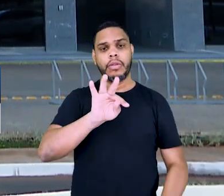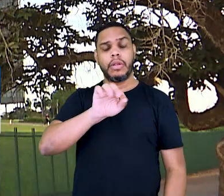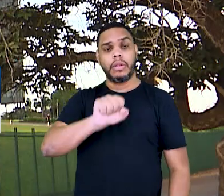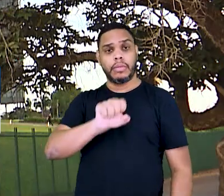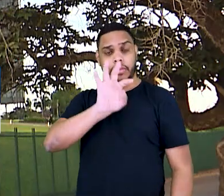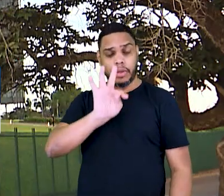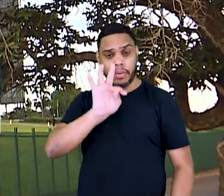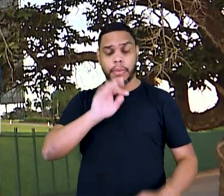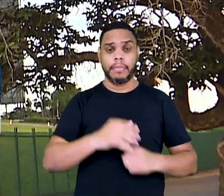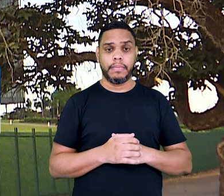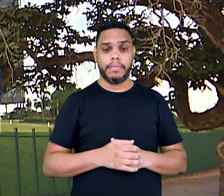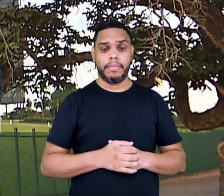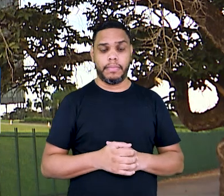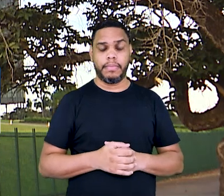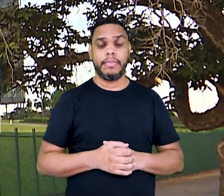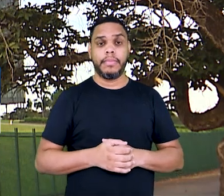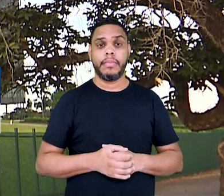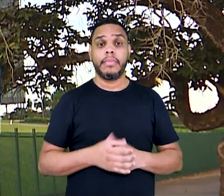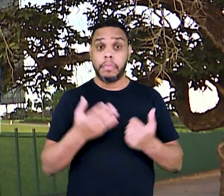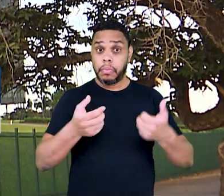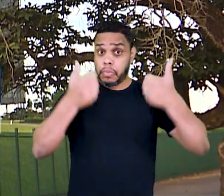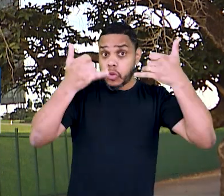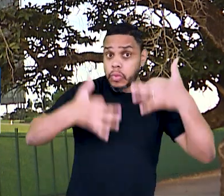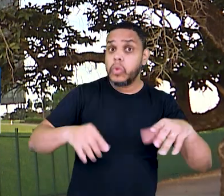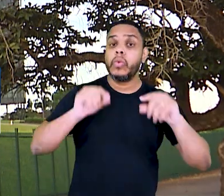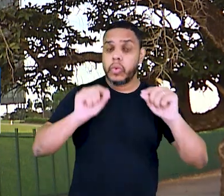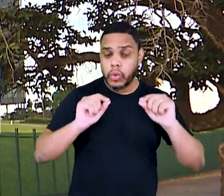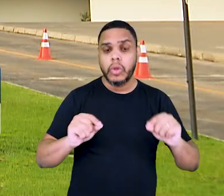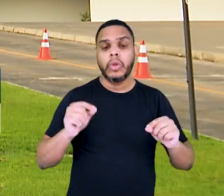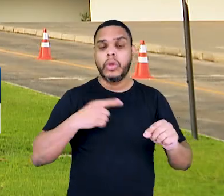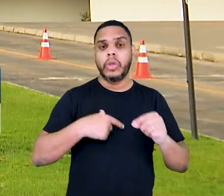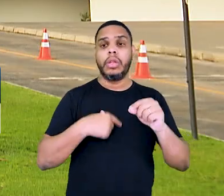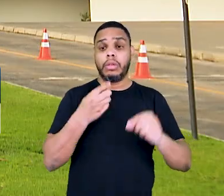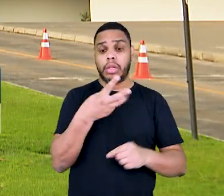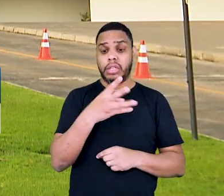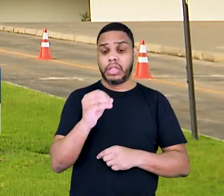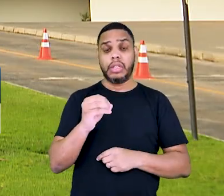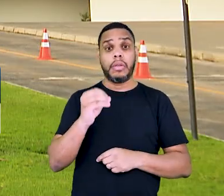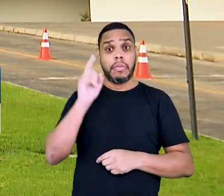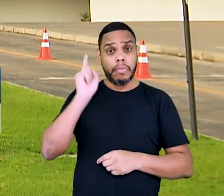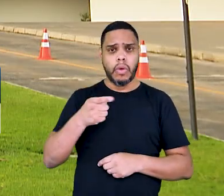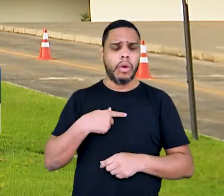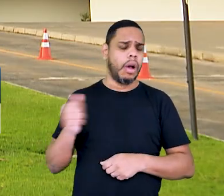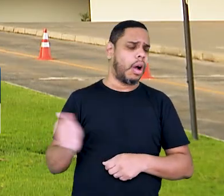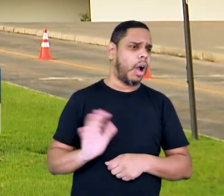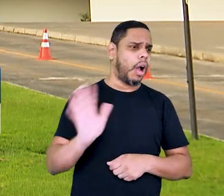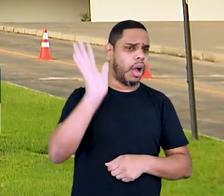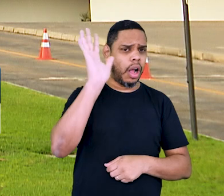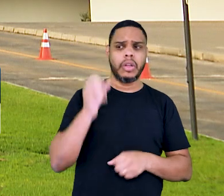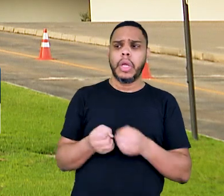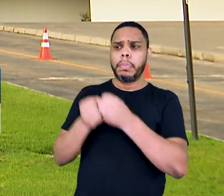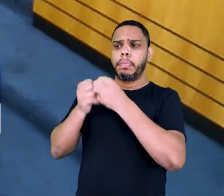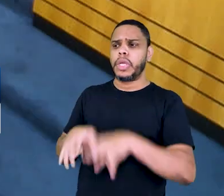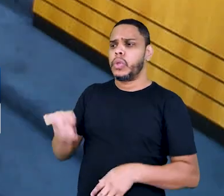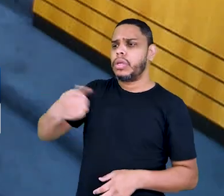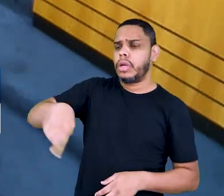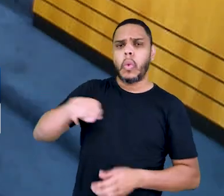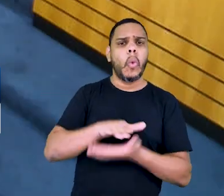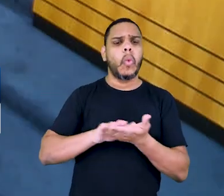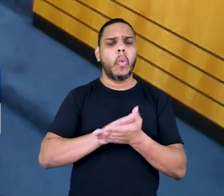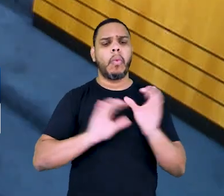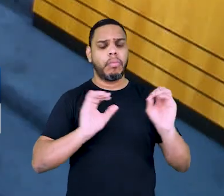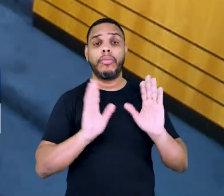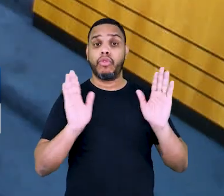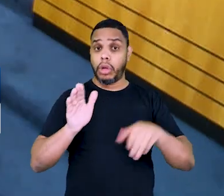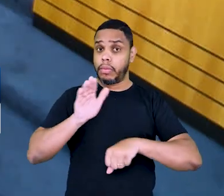Trabalho. Sustentou que a condenação era desproporcional e que não havia dano à coletividade. O caso foi